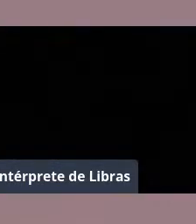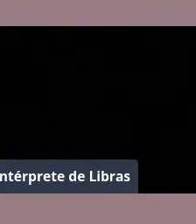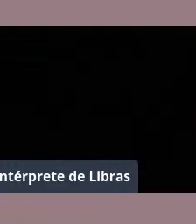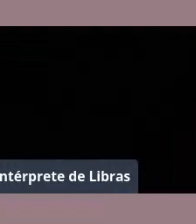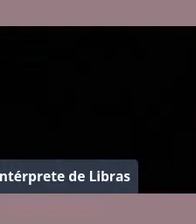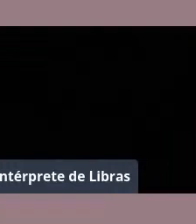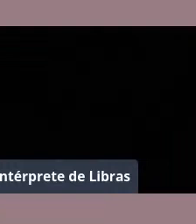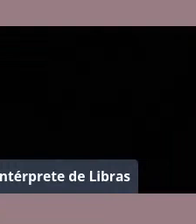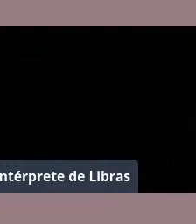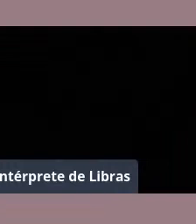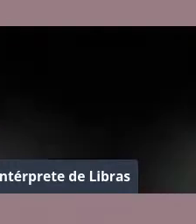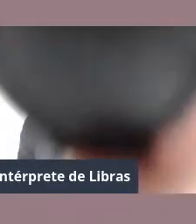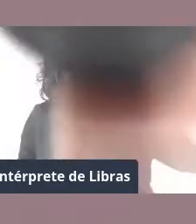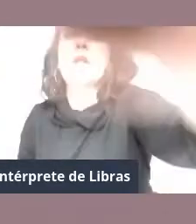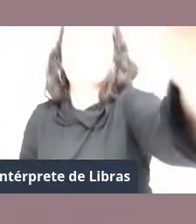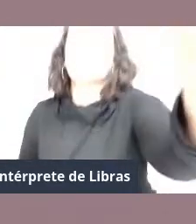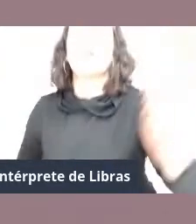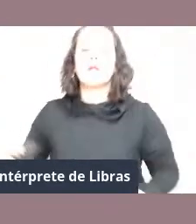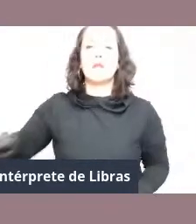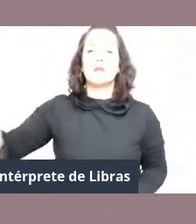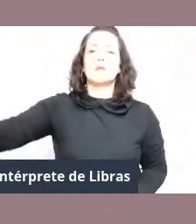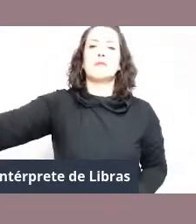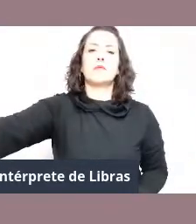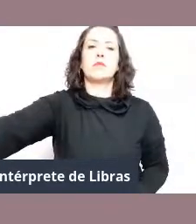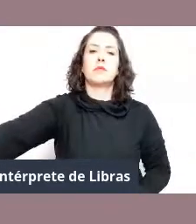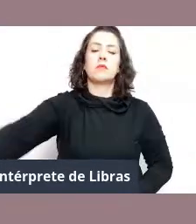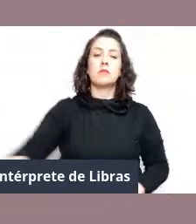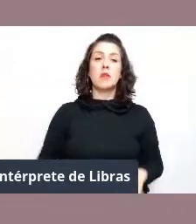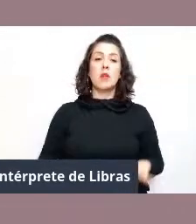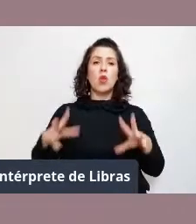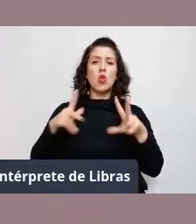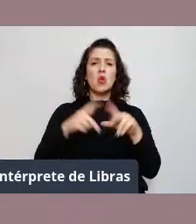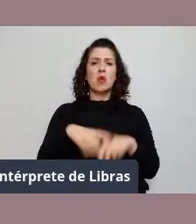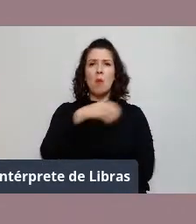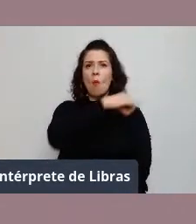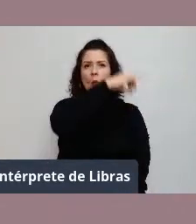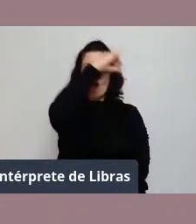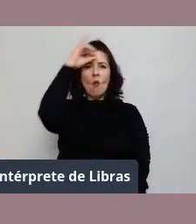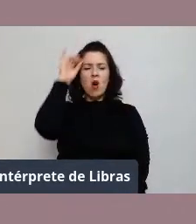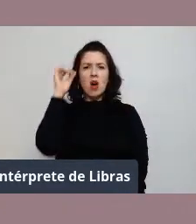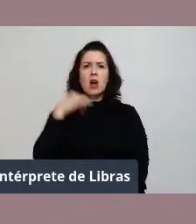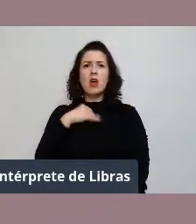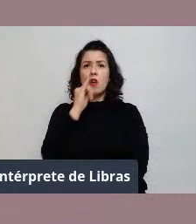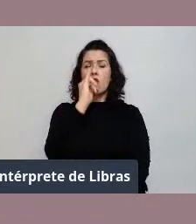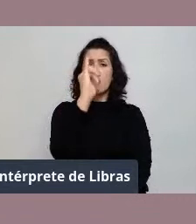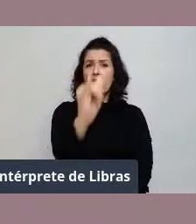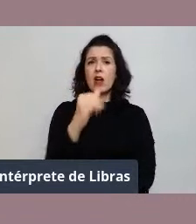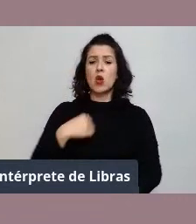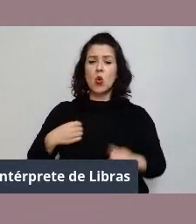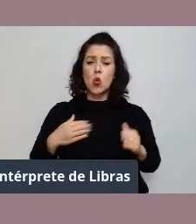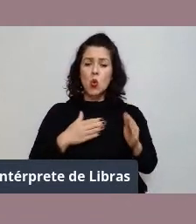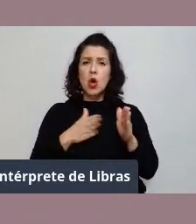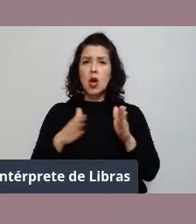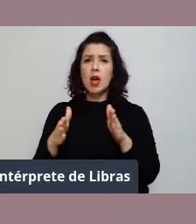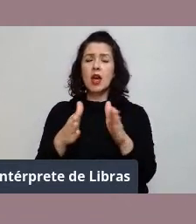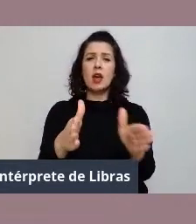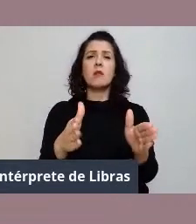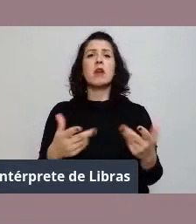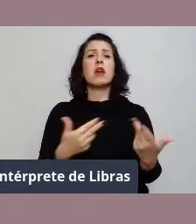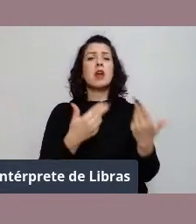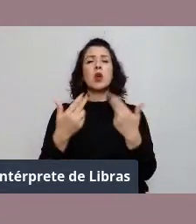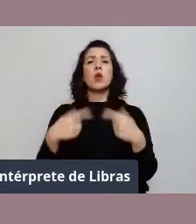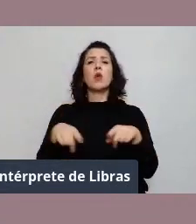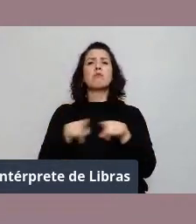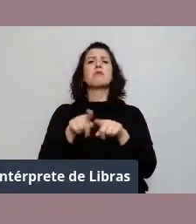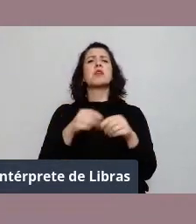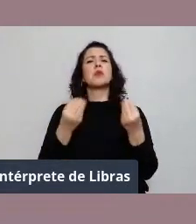parecia. Sua total ignorância confessa sobre os caminhos do inconsciente era comovedora